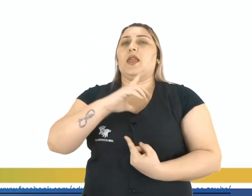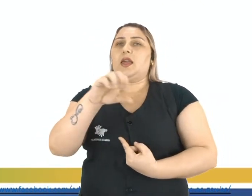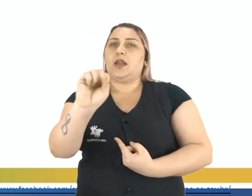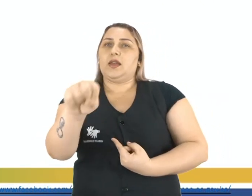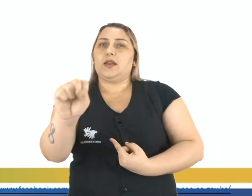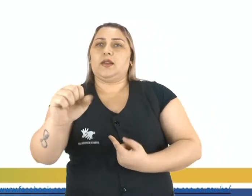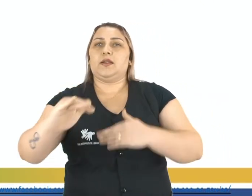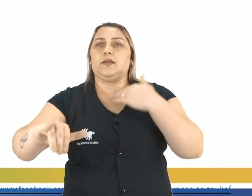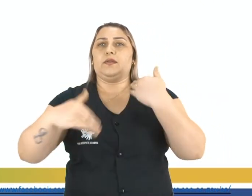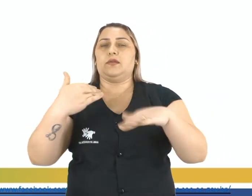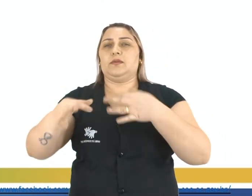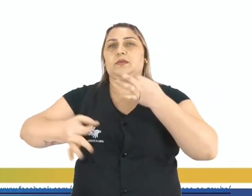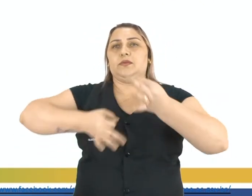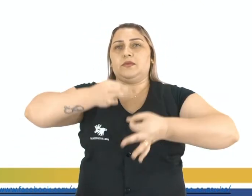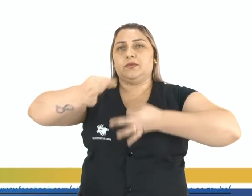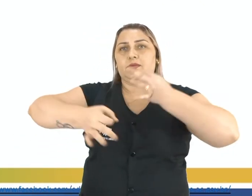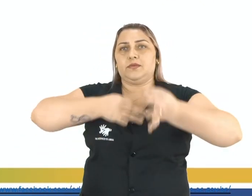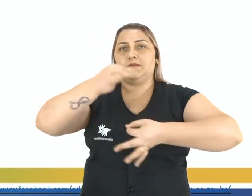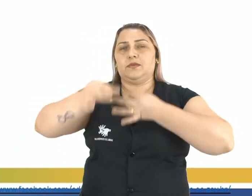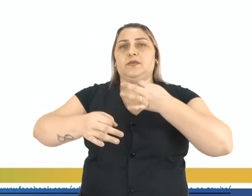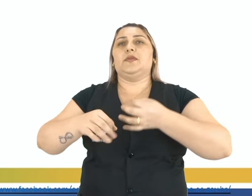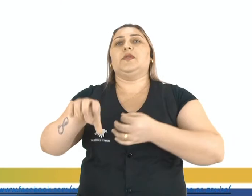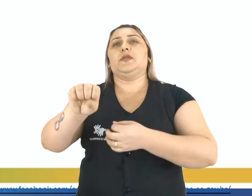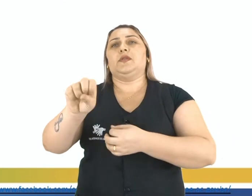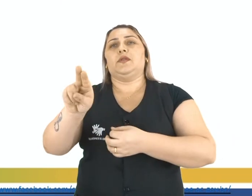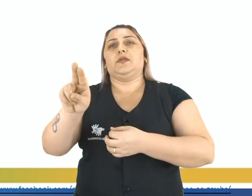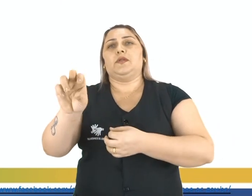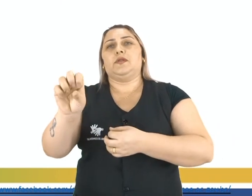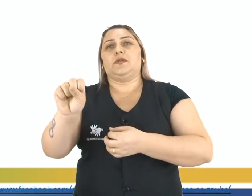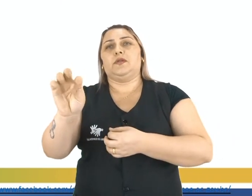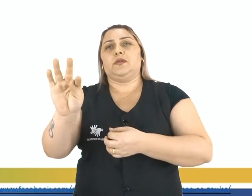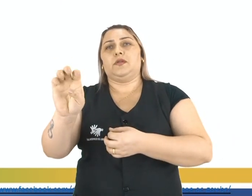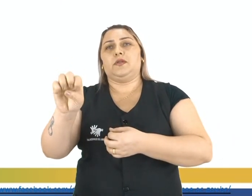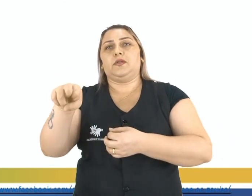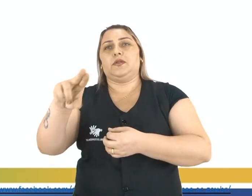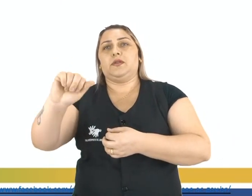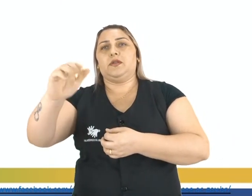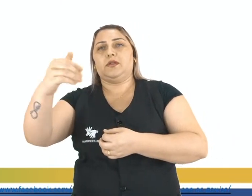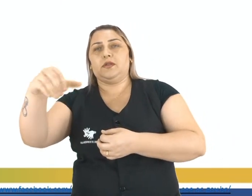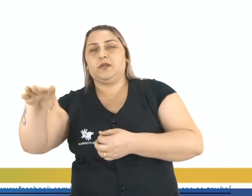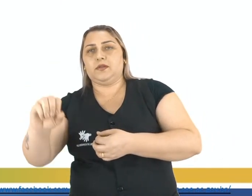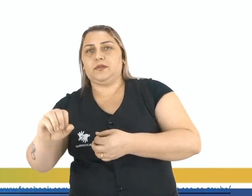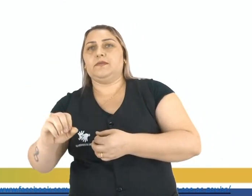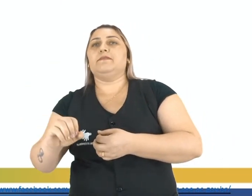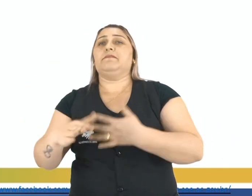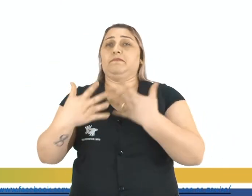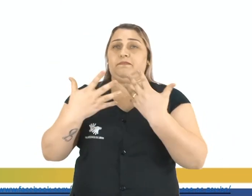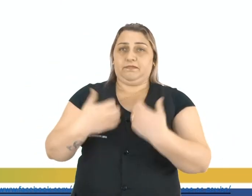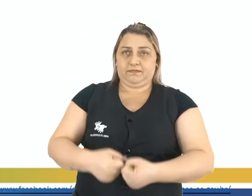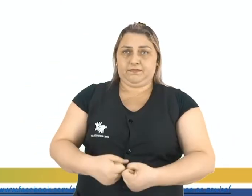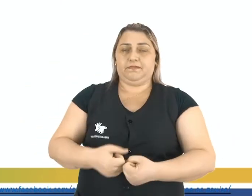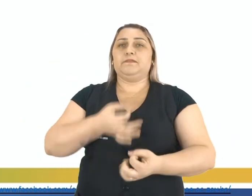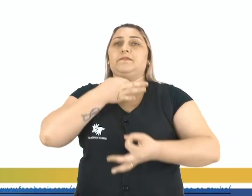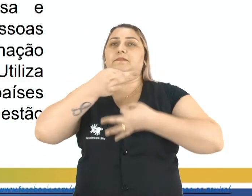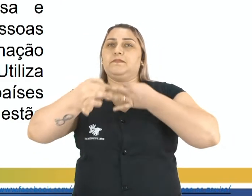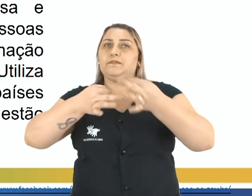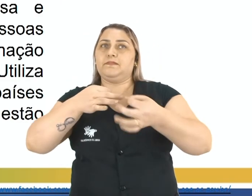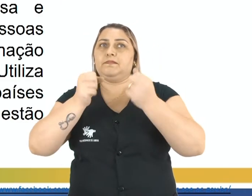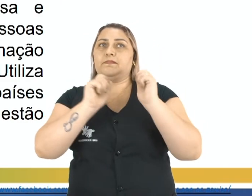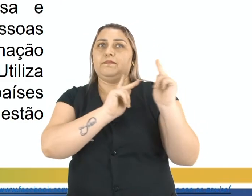o movimento argumentativo de sustentação, pois ele está se posicionando de maneira favorável,